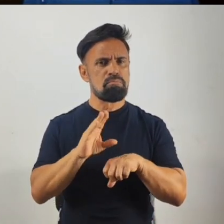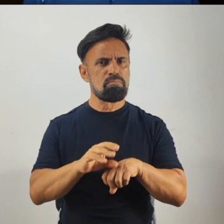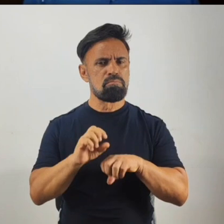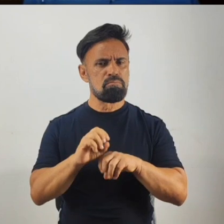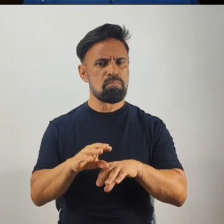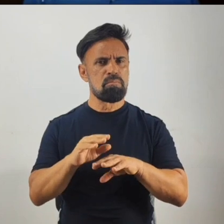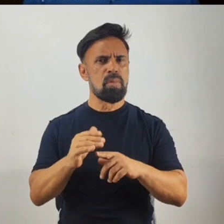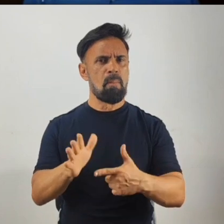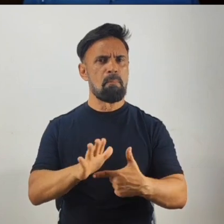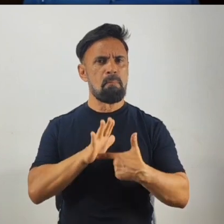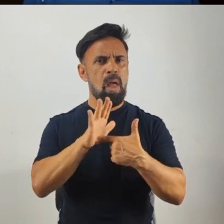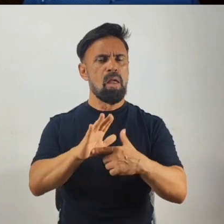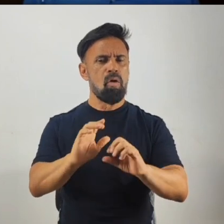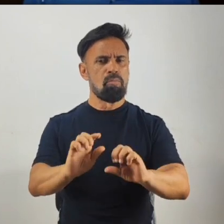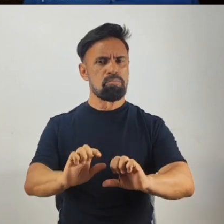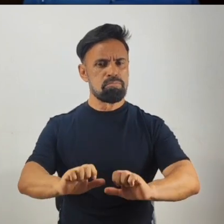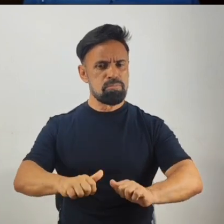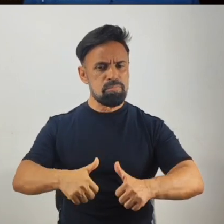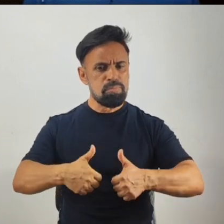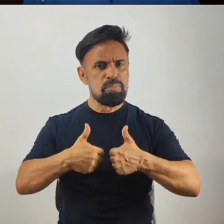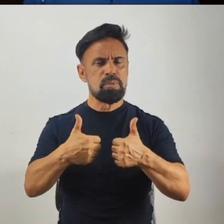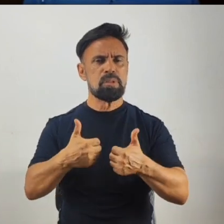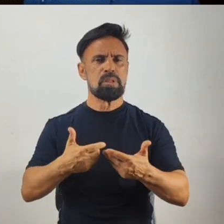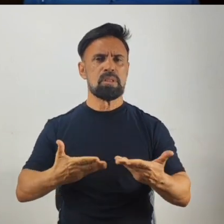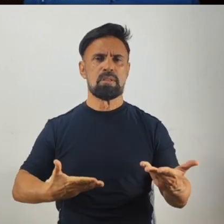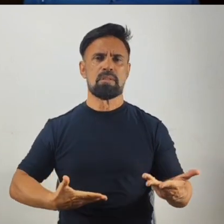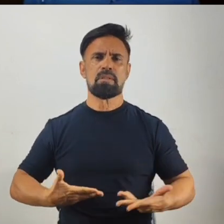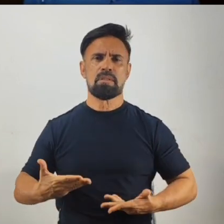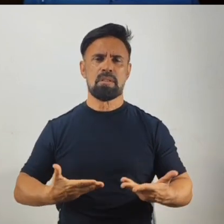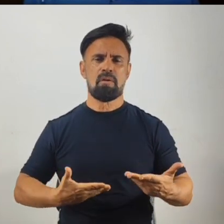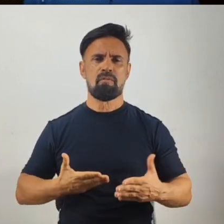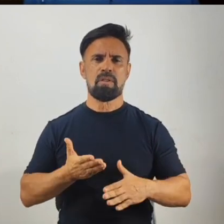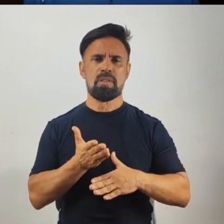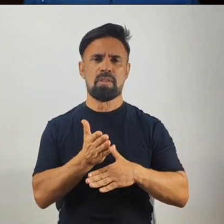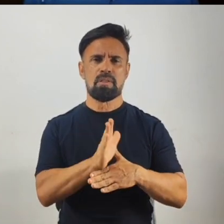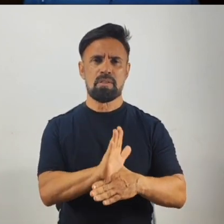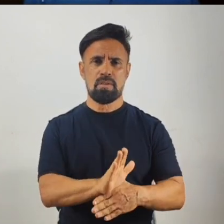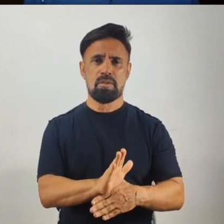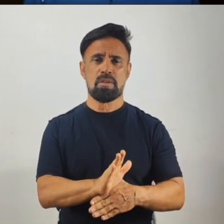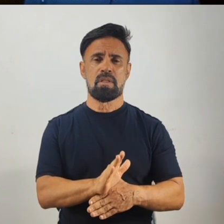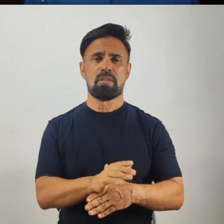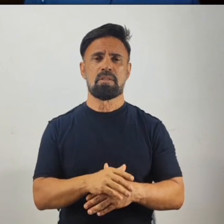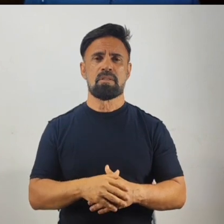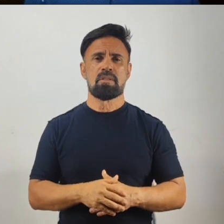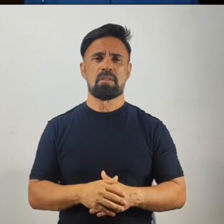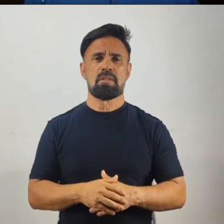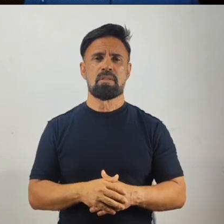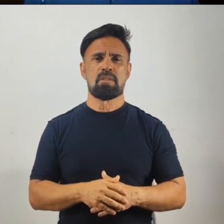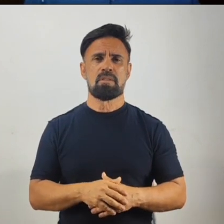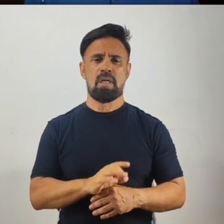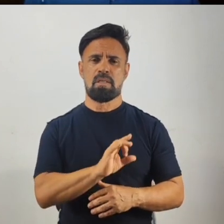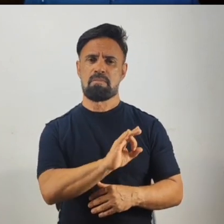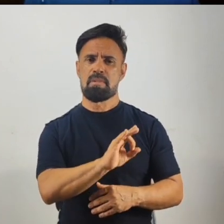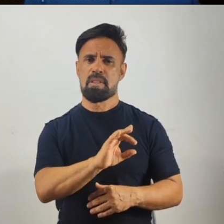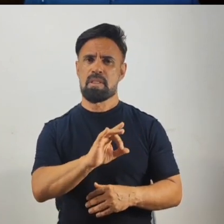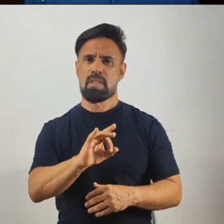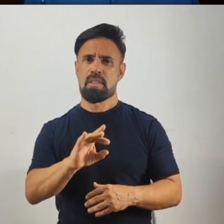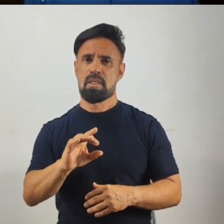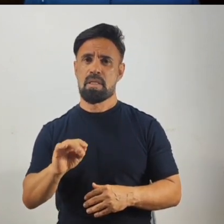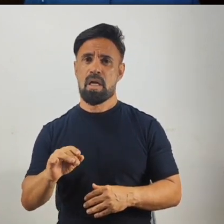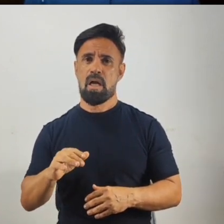apresentar um melhor desempenho e um melhor serviço de assistência em suas